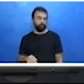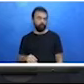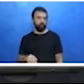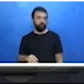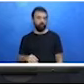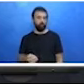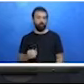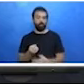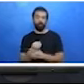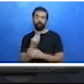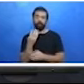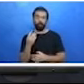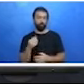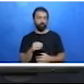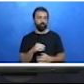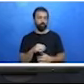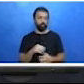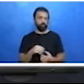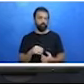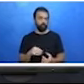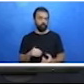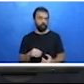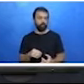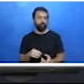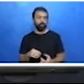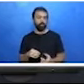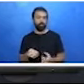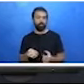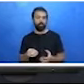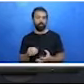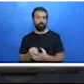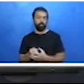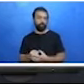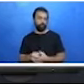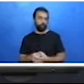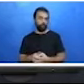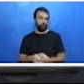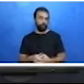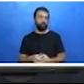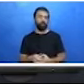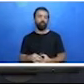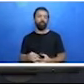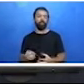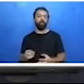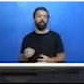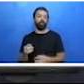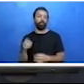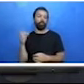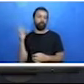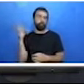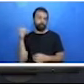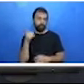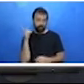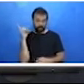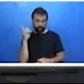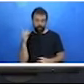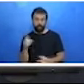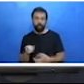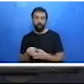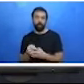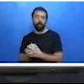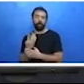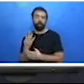mas existem, né, agora já o cultivo dele em outras regiões. Mandacaru, uma espécie de cacto, planta típica do